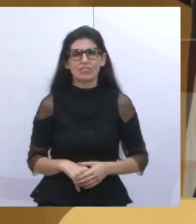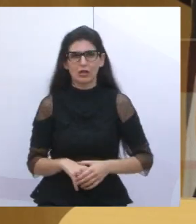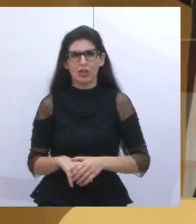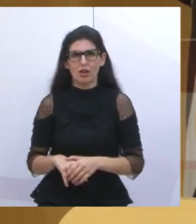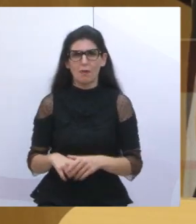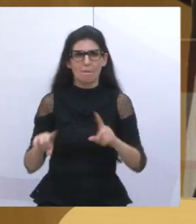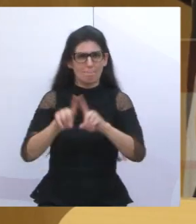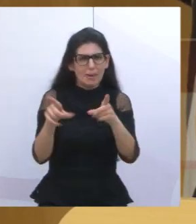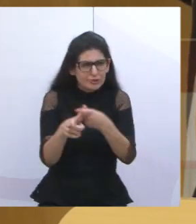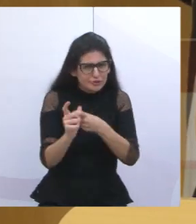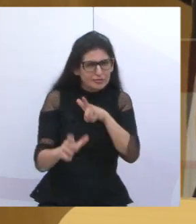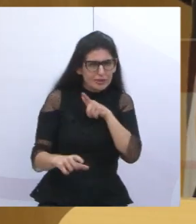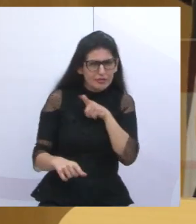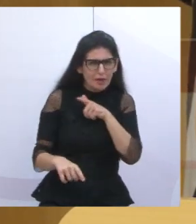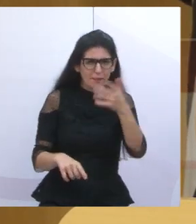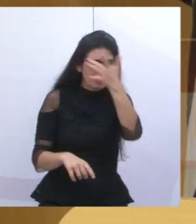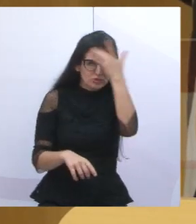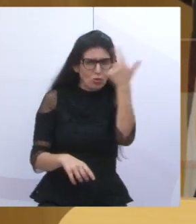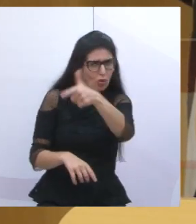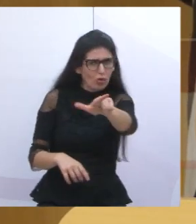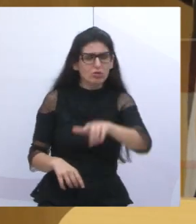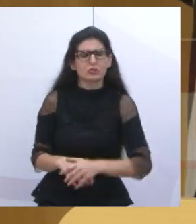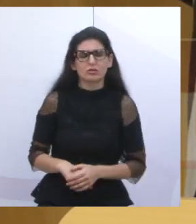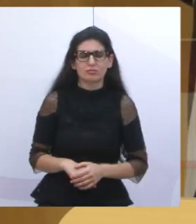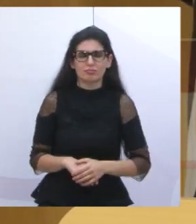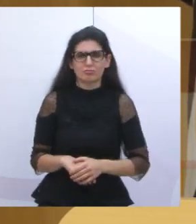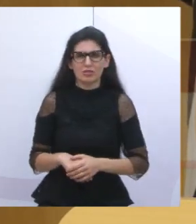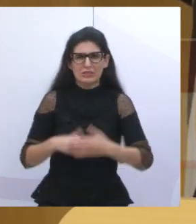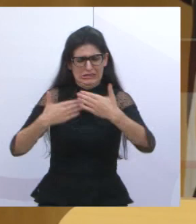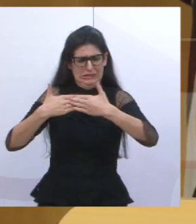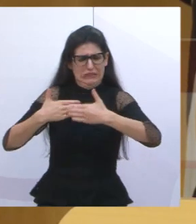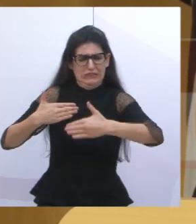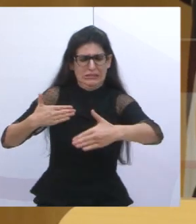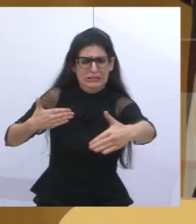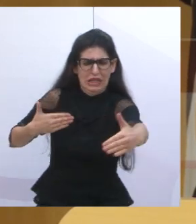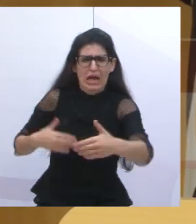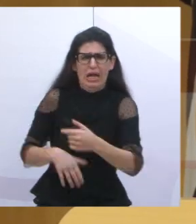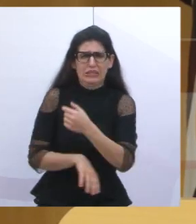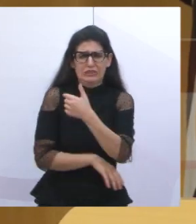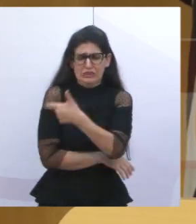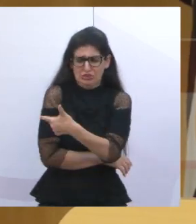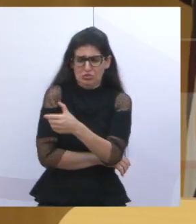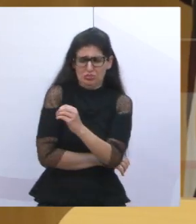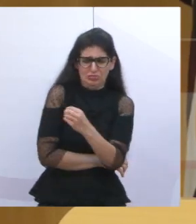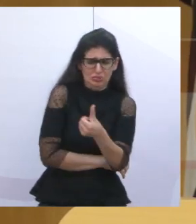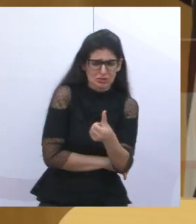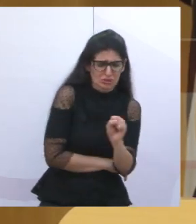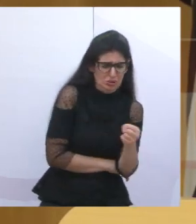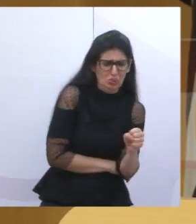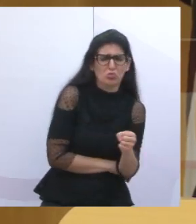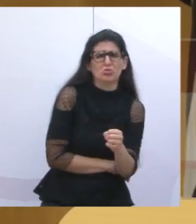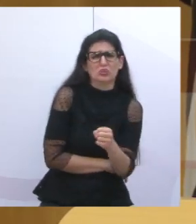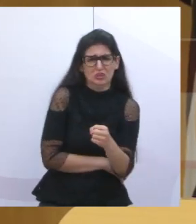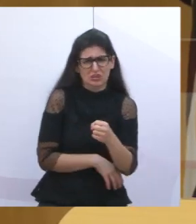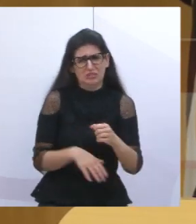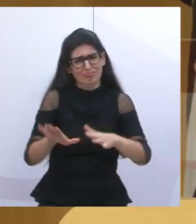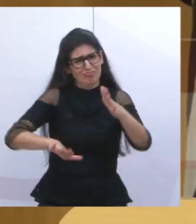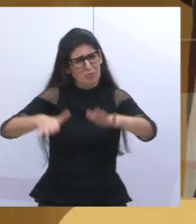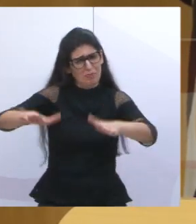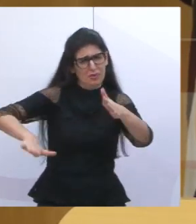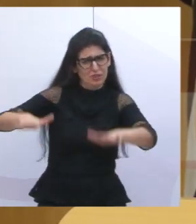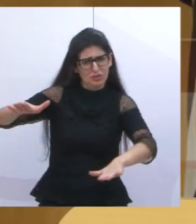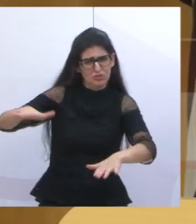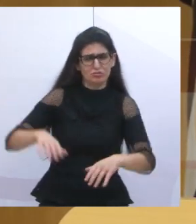2068. Agora, cada governador que passa por aqui, cada prefeito que passa na cidade, tem seus modos